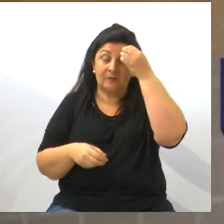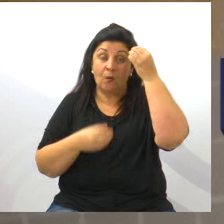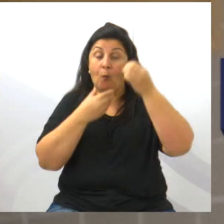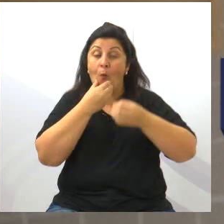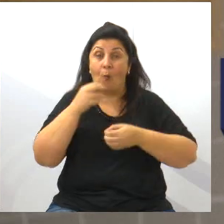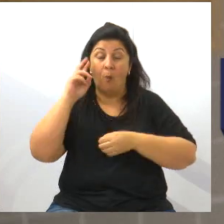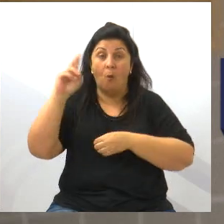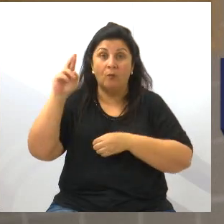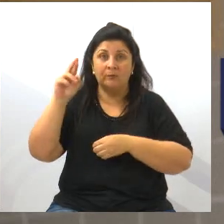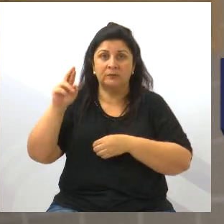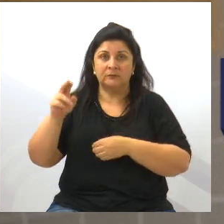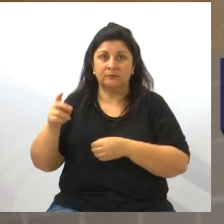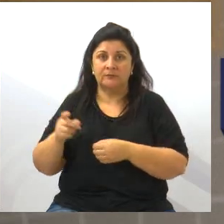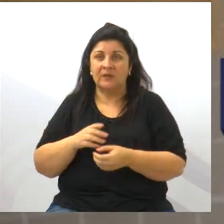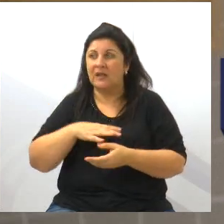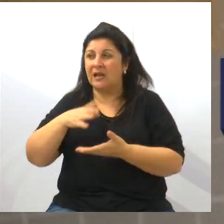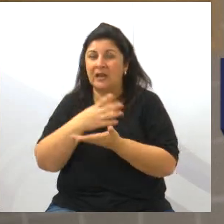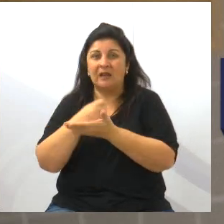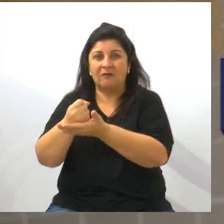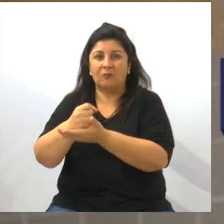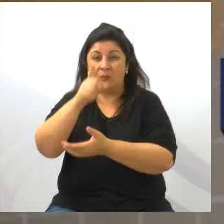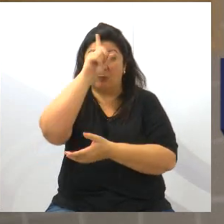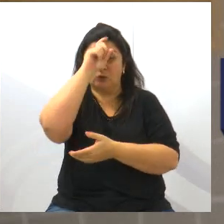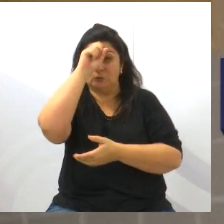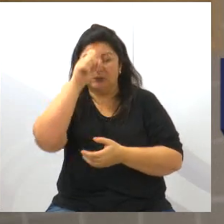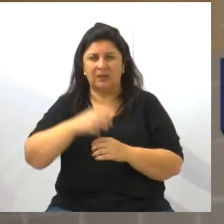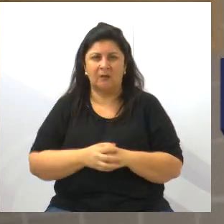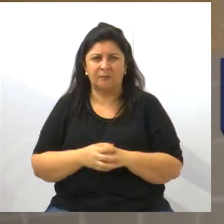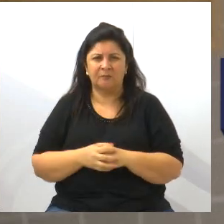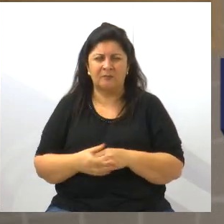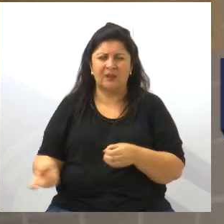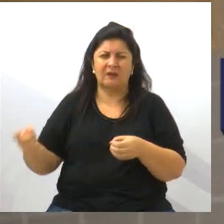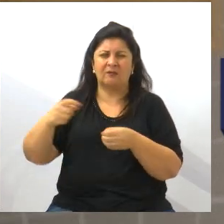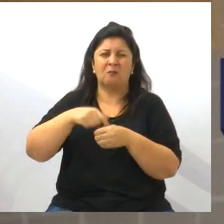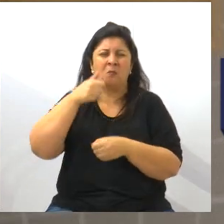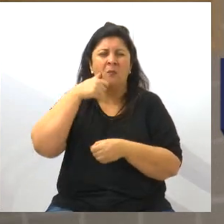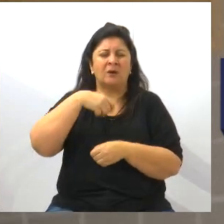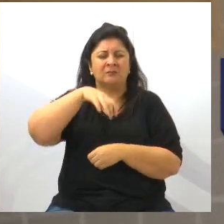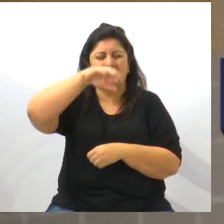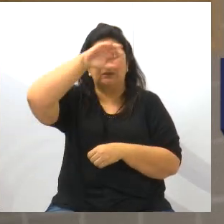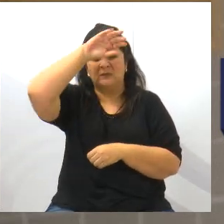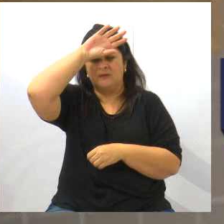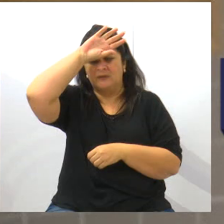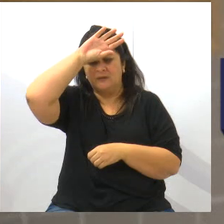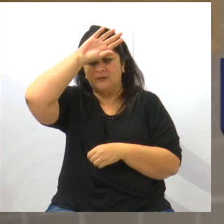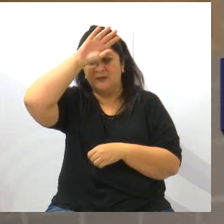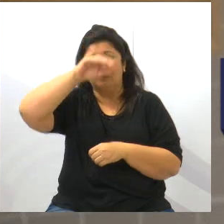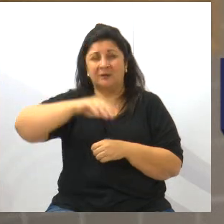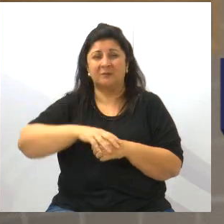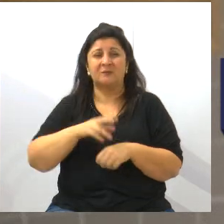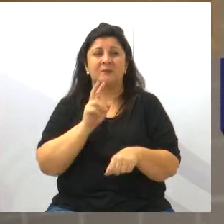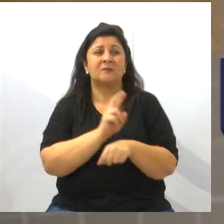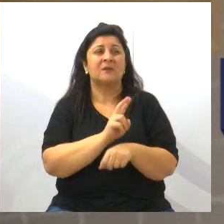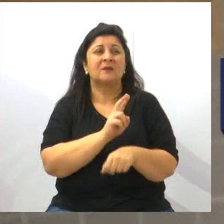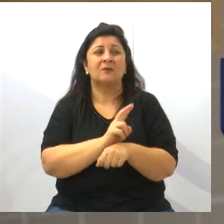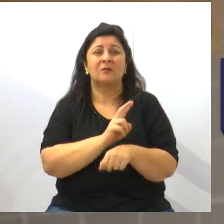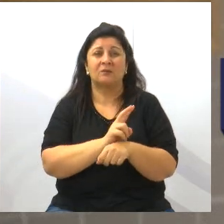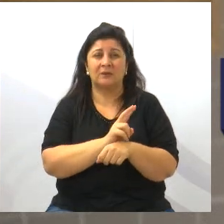ao hospital. Ela voltou com febre. Todo mundo sabe que para alimentar alguém com febre, nada